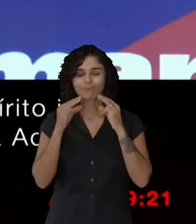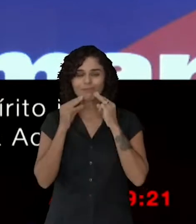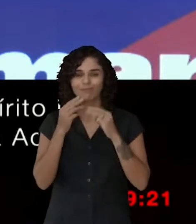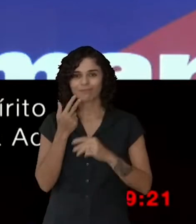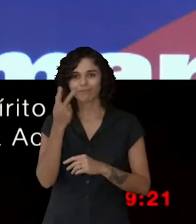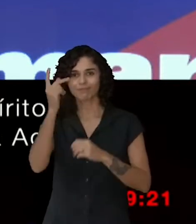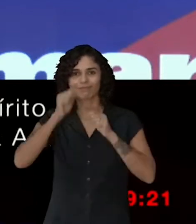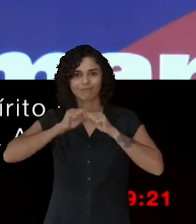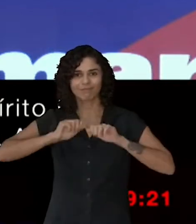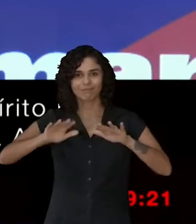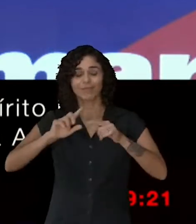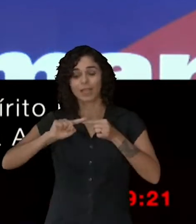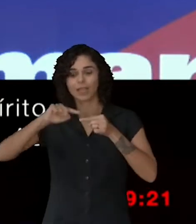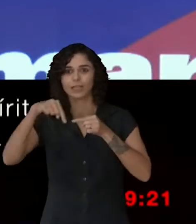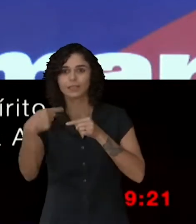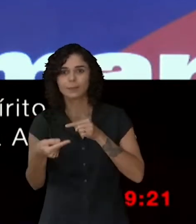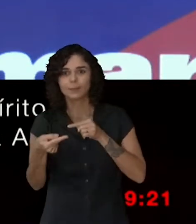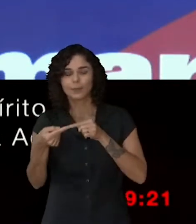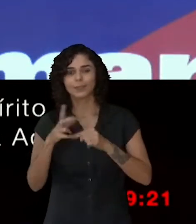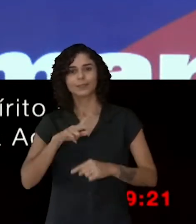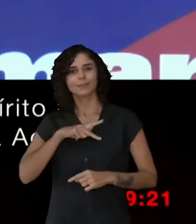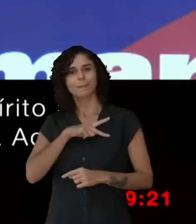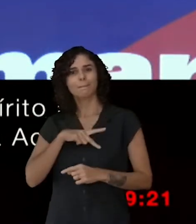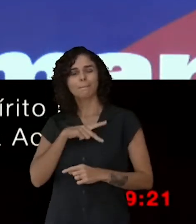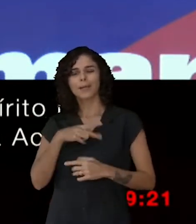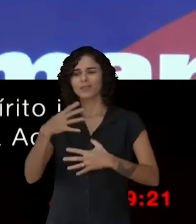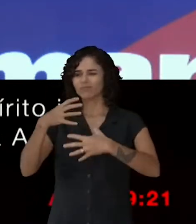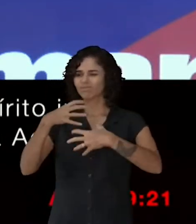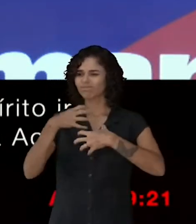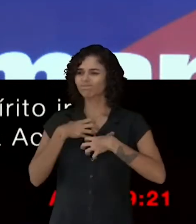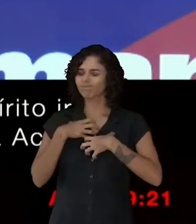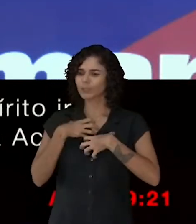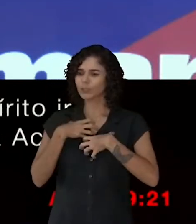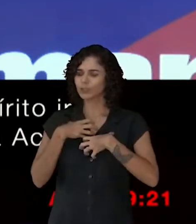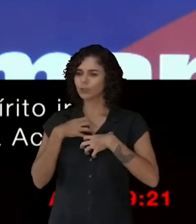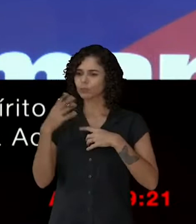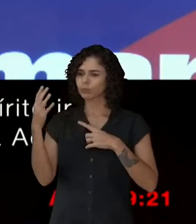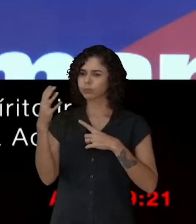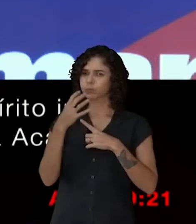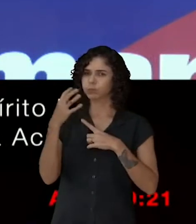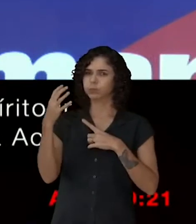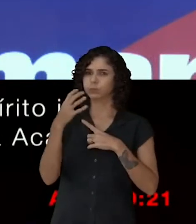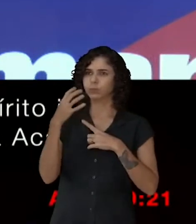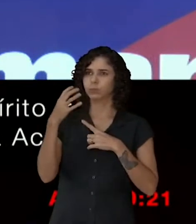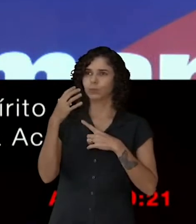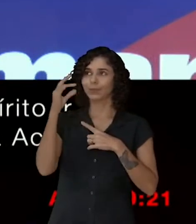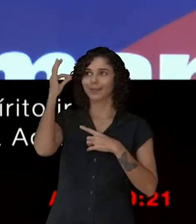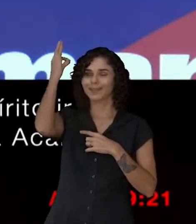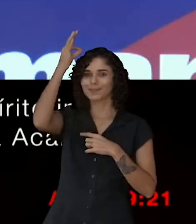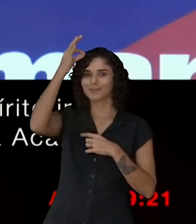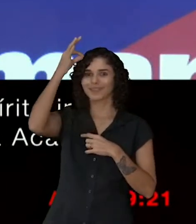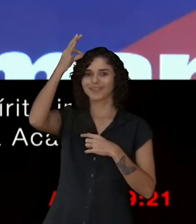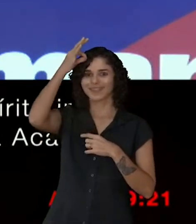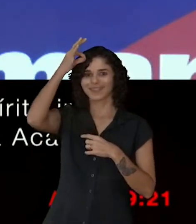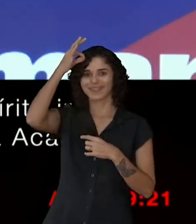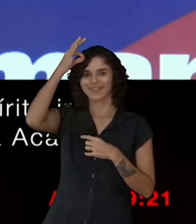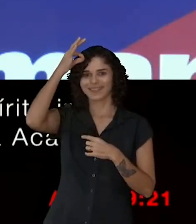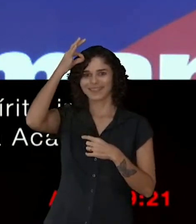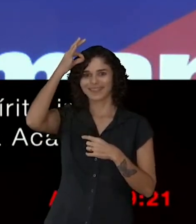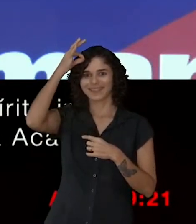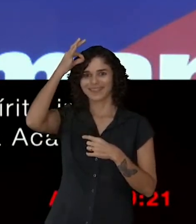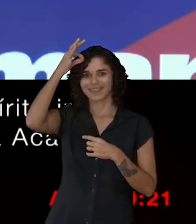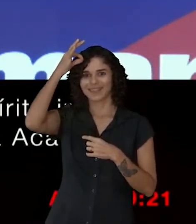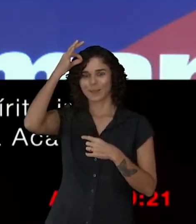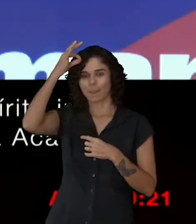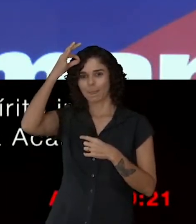de novo, Paulo se sentiu impelido por quem? Pelo Espírito, a